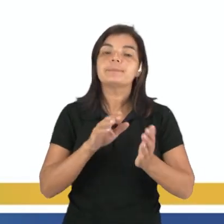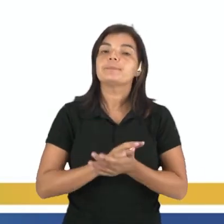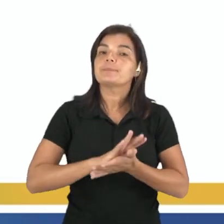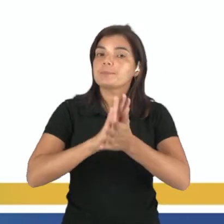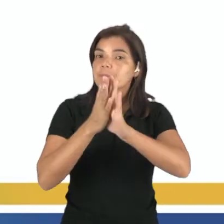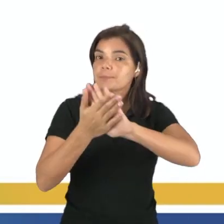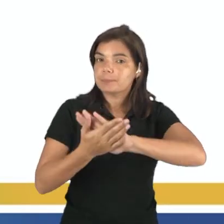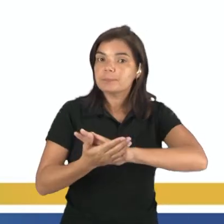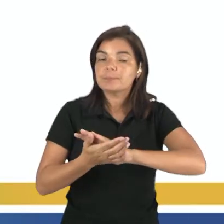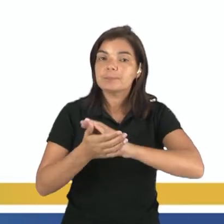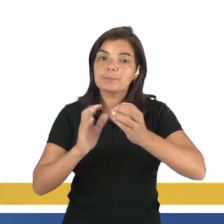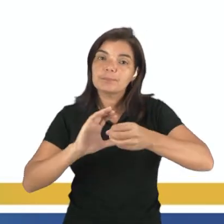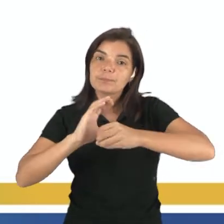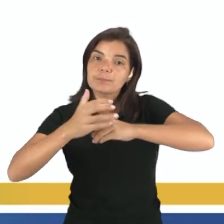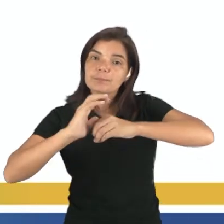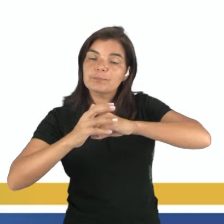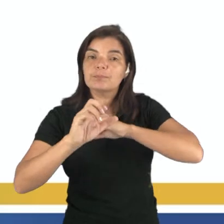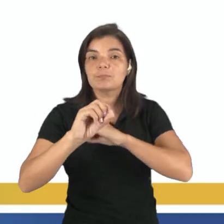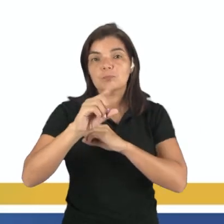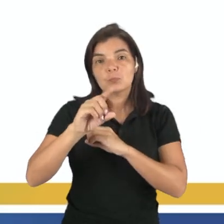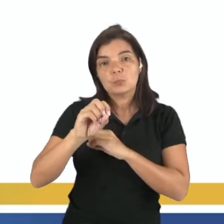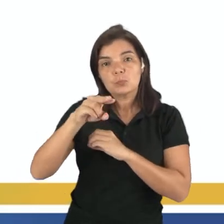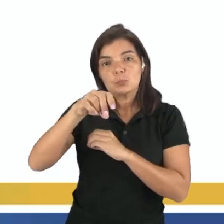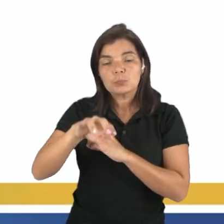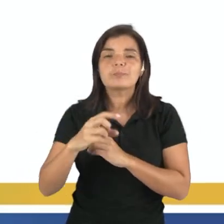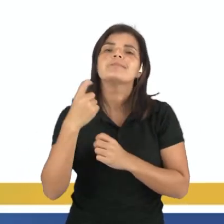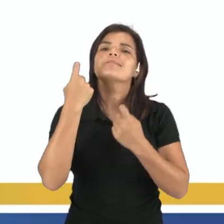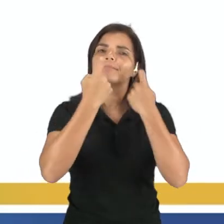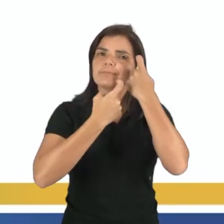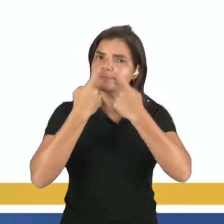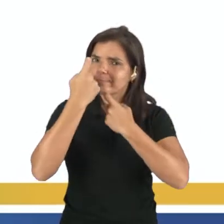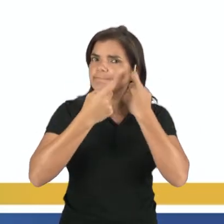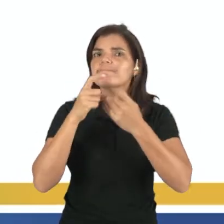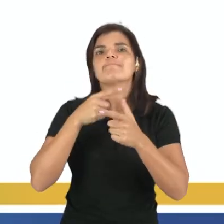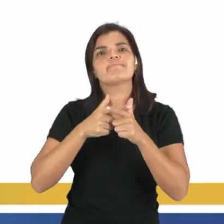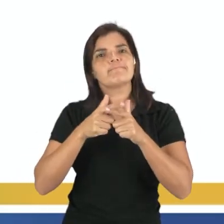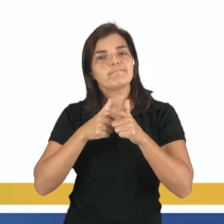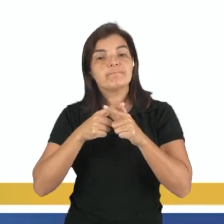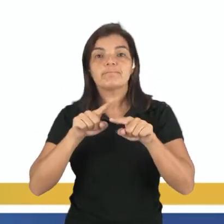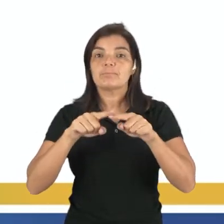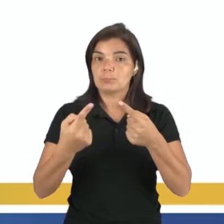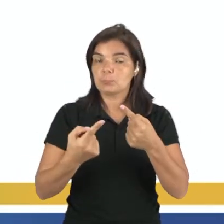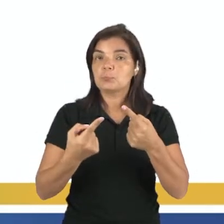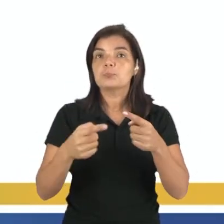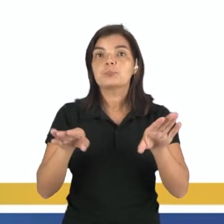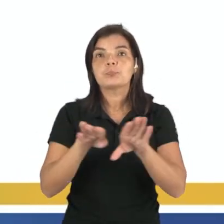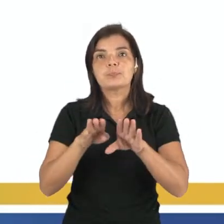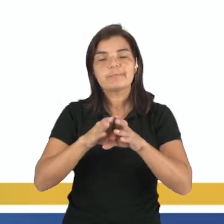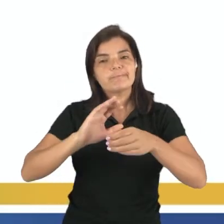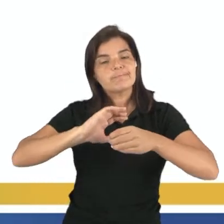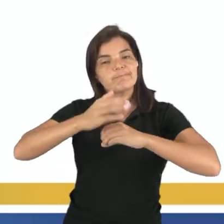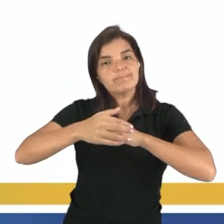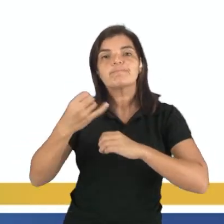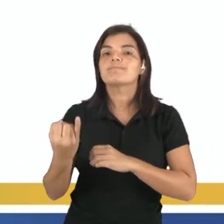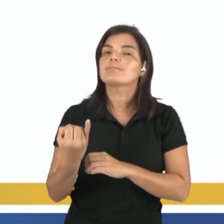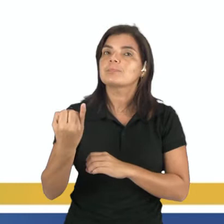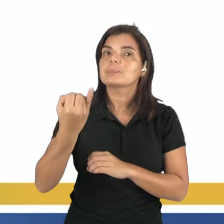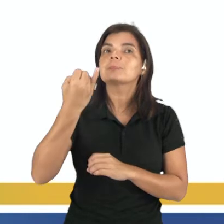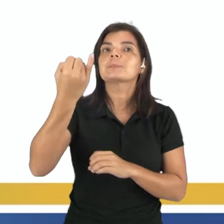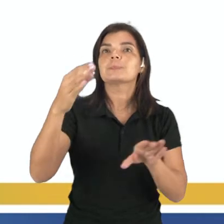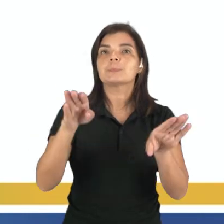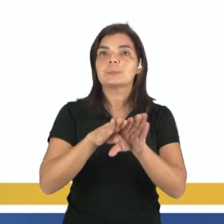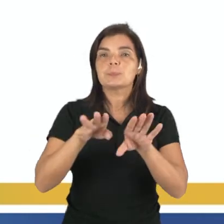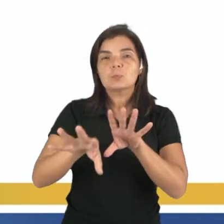seguinte: a destruição da camada de ozônio é um problema muito preocupante, pois essa região da estratosfera possui um papel importante